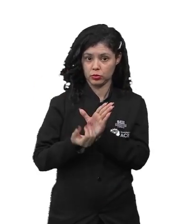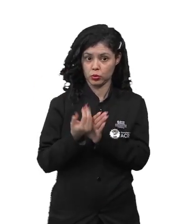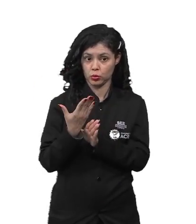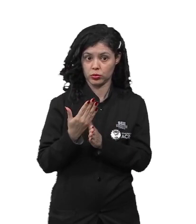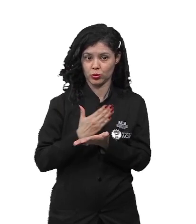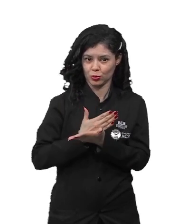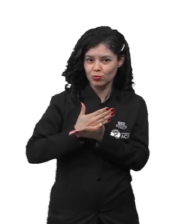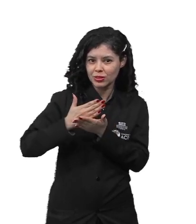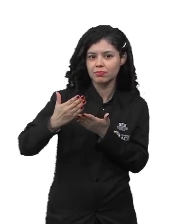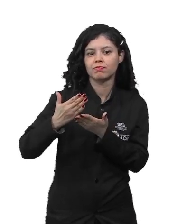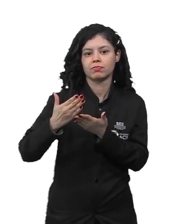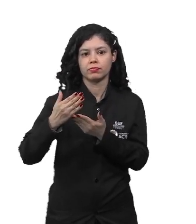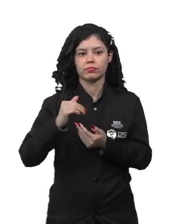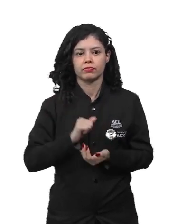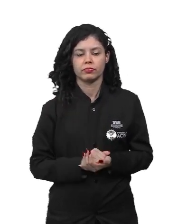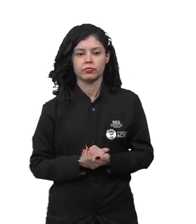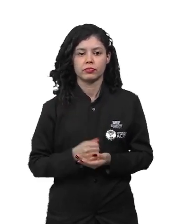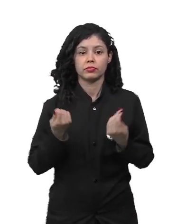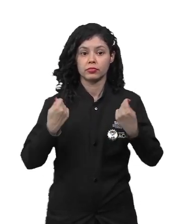tá, pessoal?